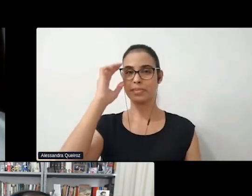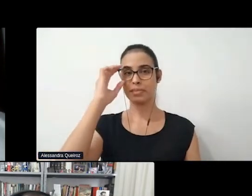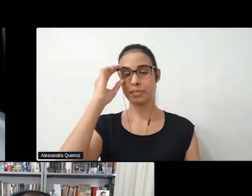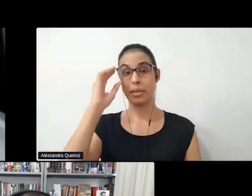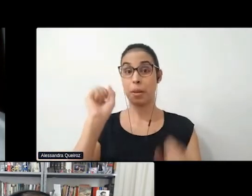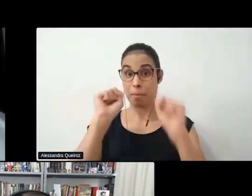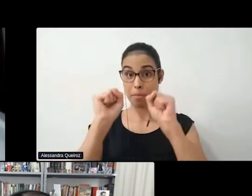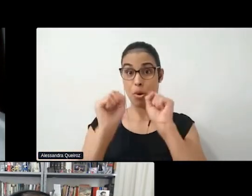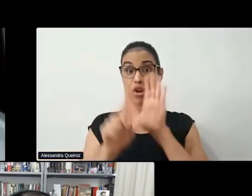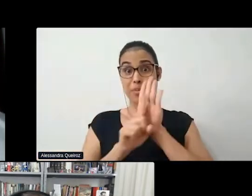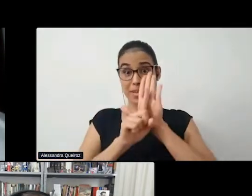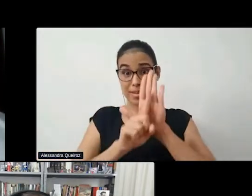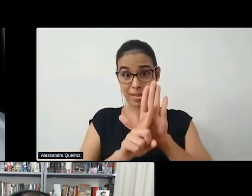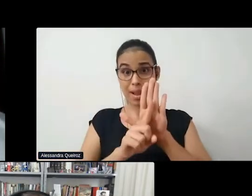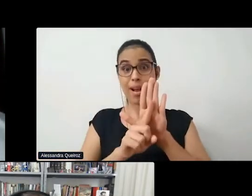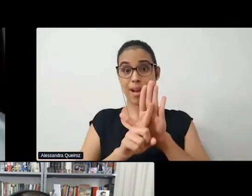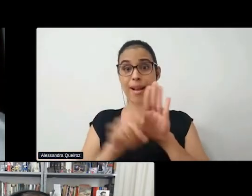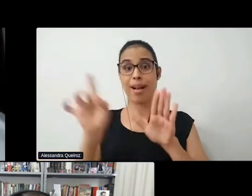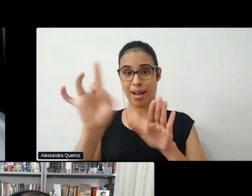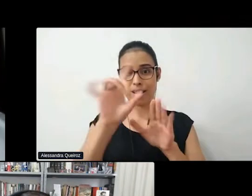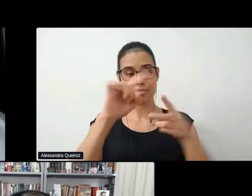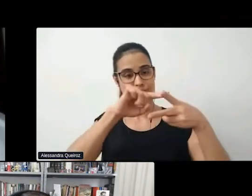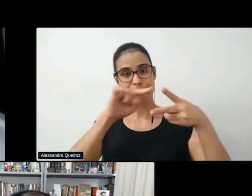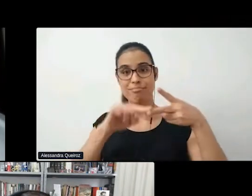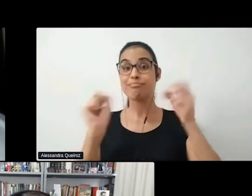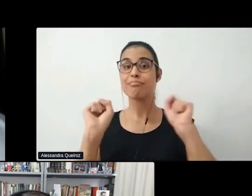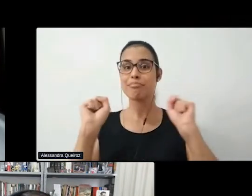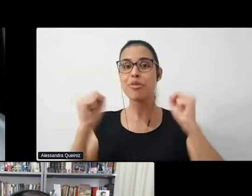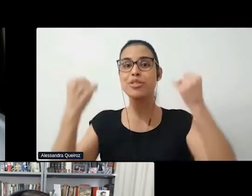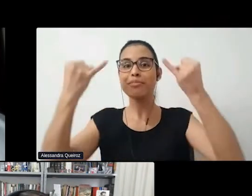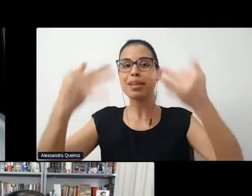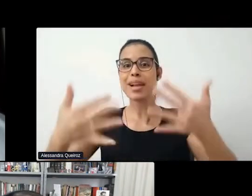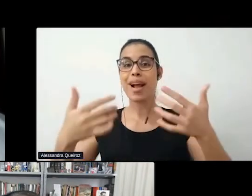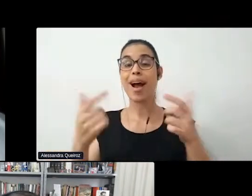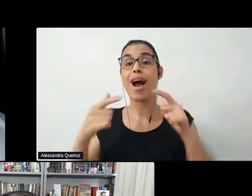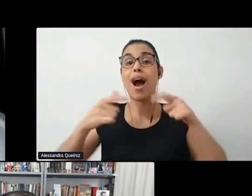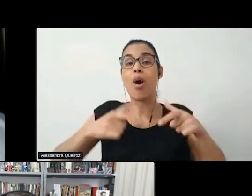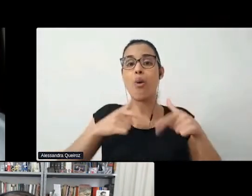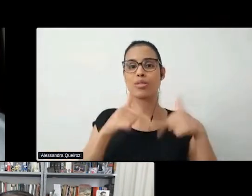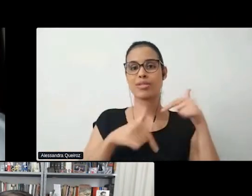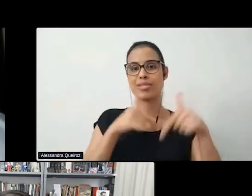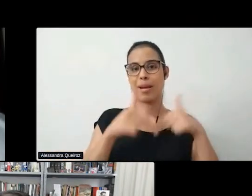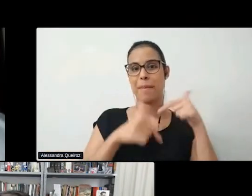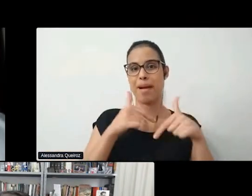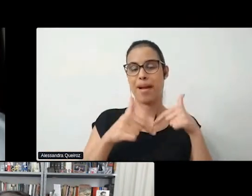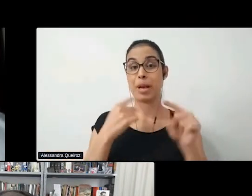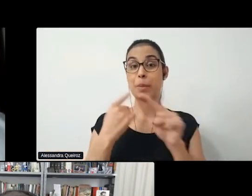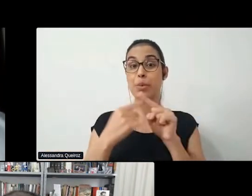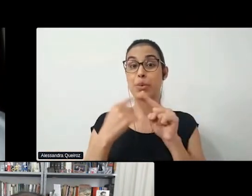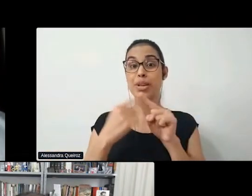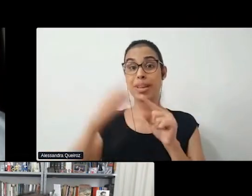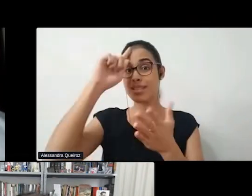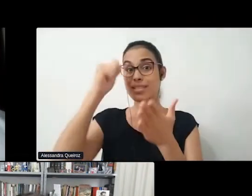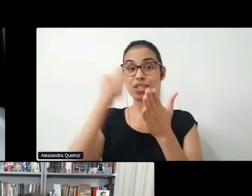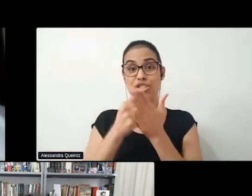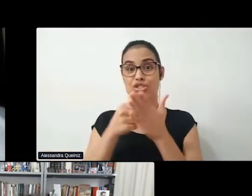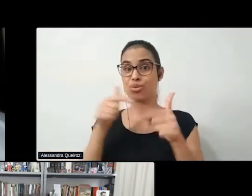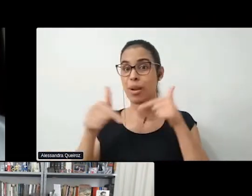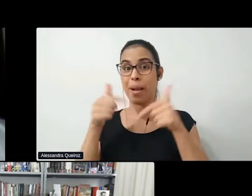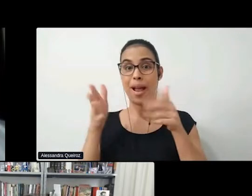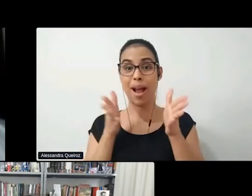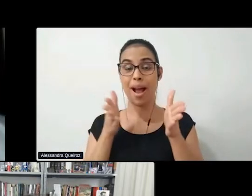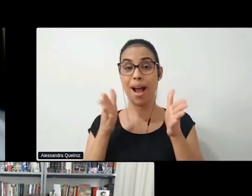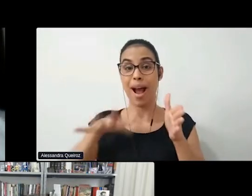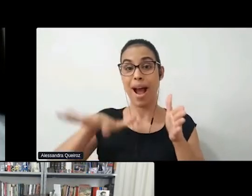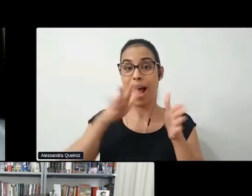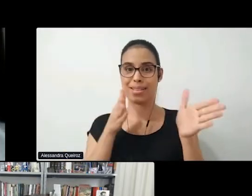vocês trabalham, com o que vocês atuam e o que motivou vocês a trabalhar com acessibilidade. Quem quer começar?